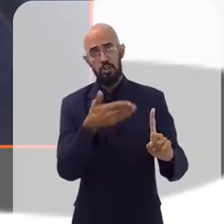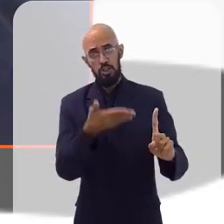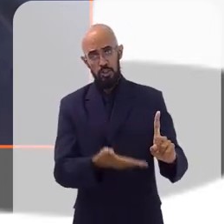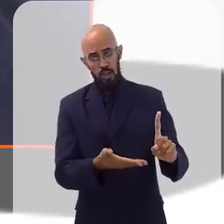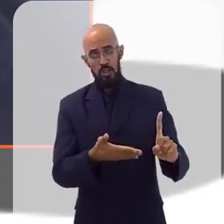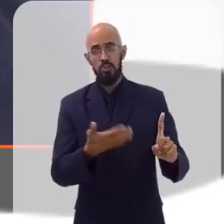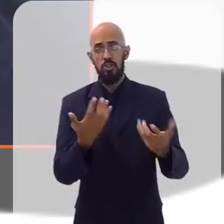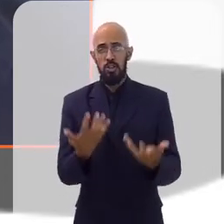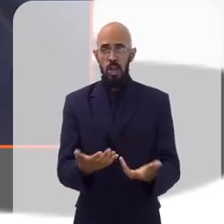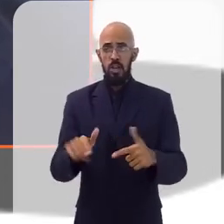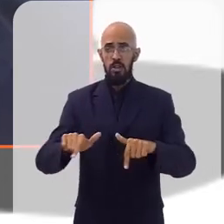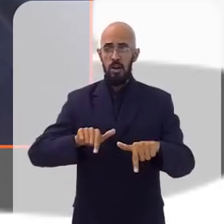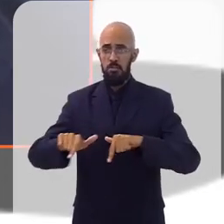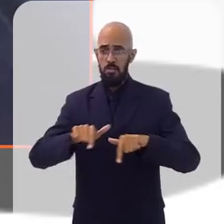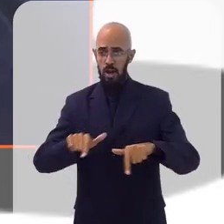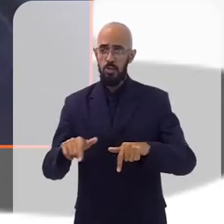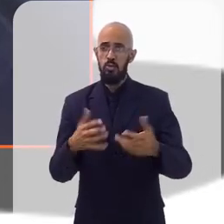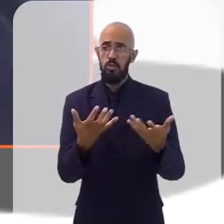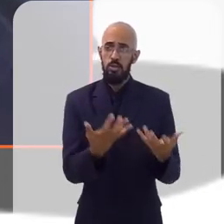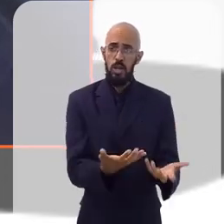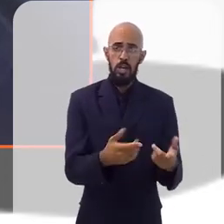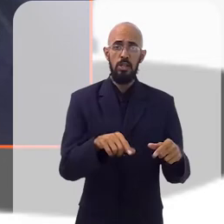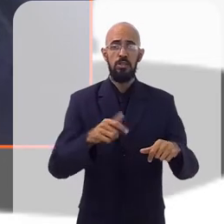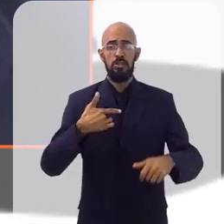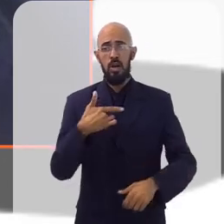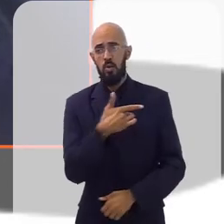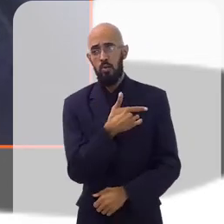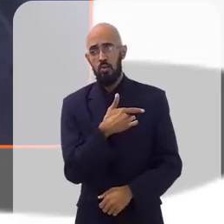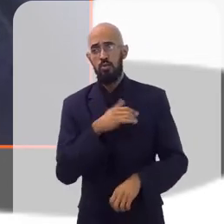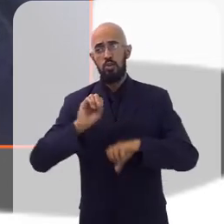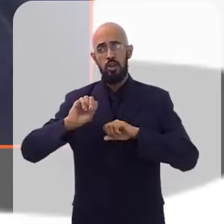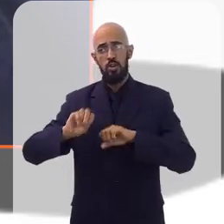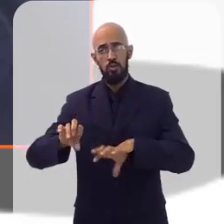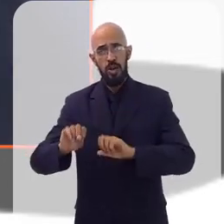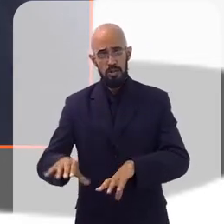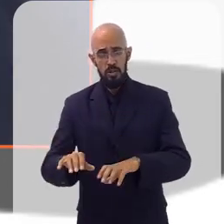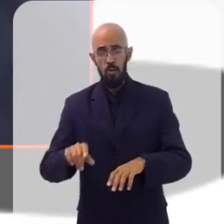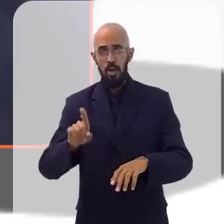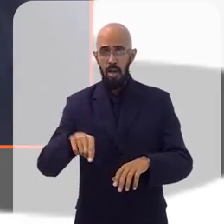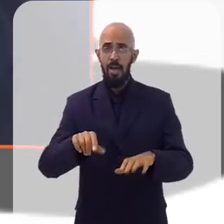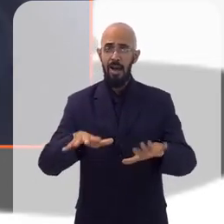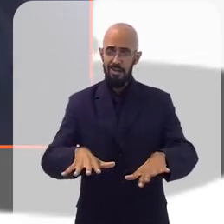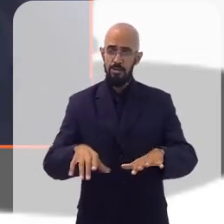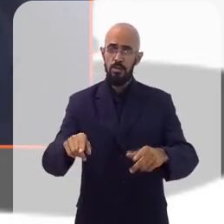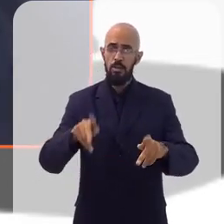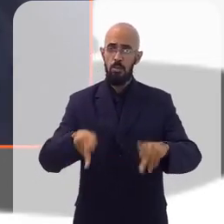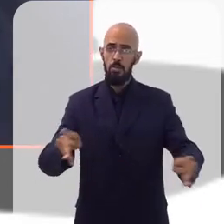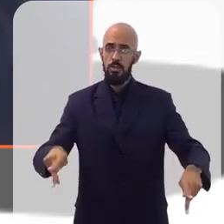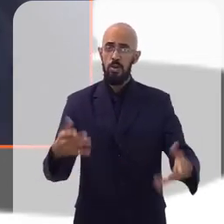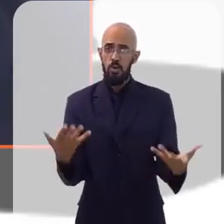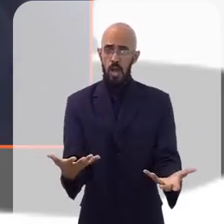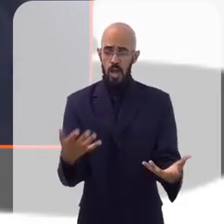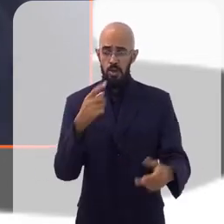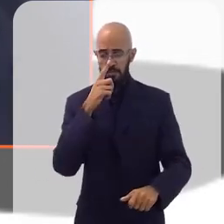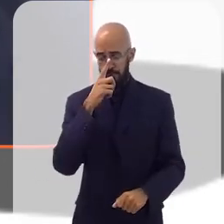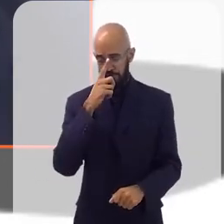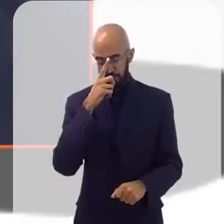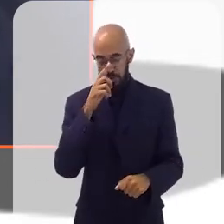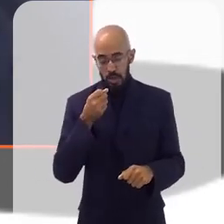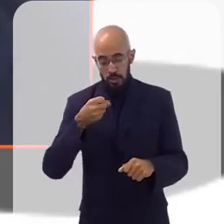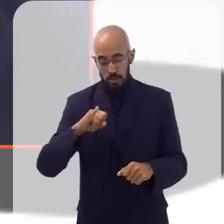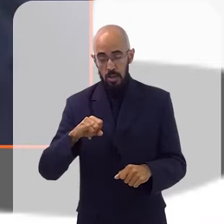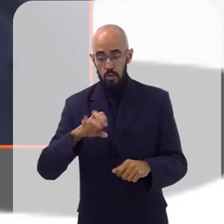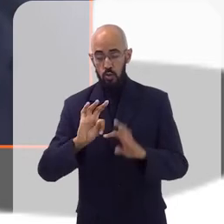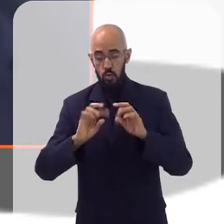dignidade o povo quer trabalho o povo que a saúde educação é isso que o nosso povo quer a